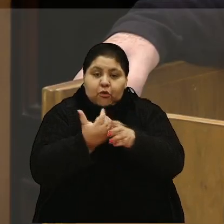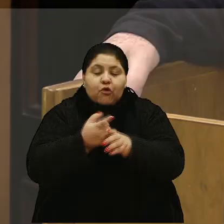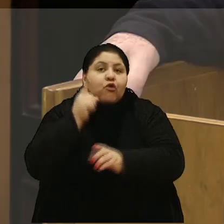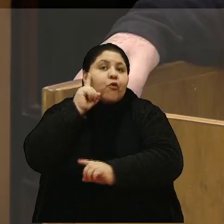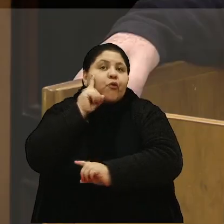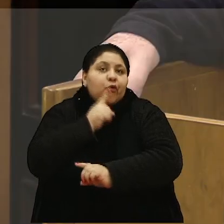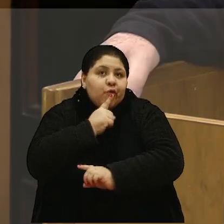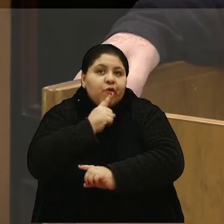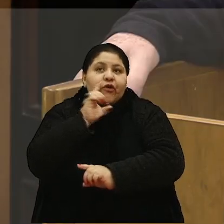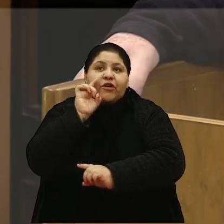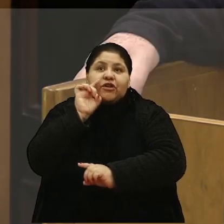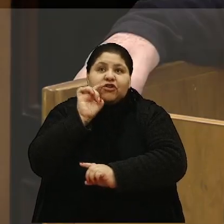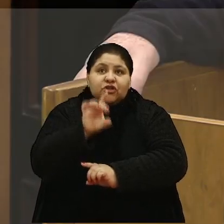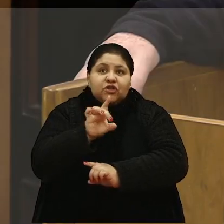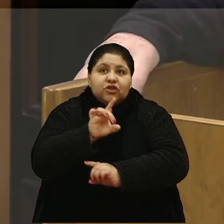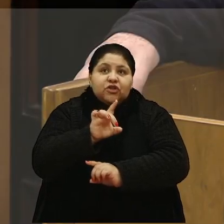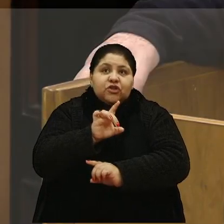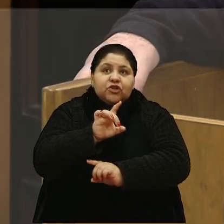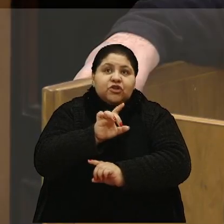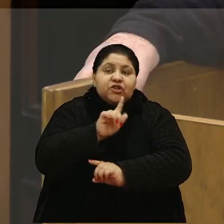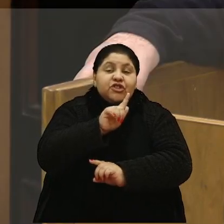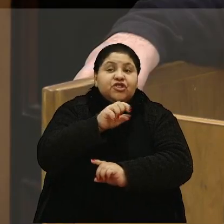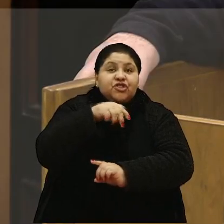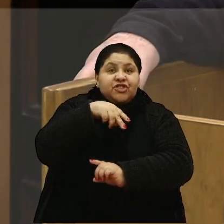Unidos, só na General Electric,